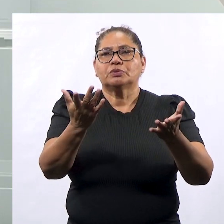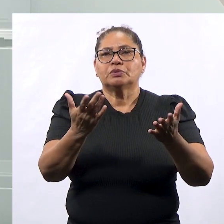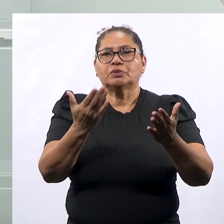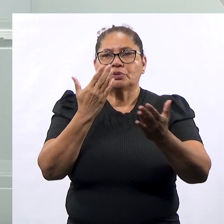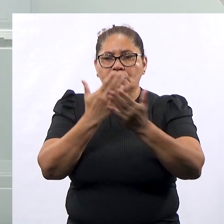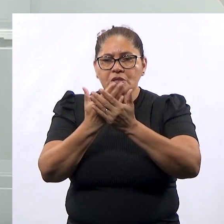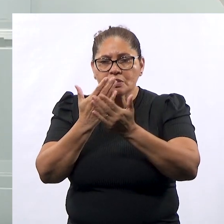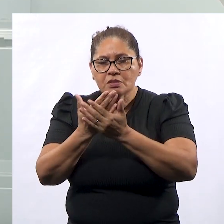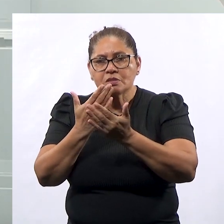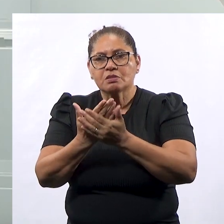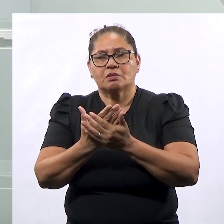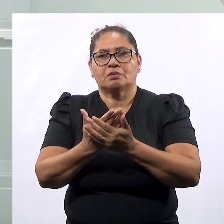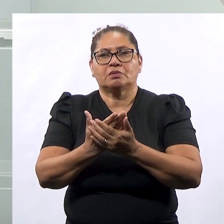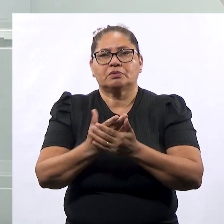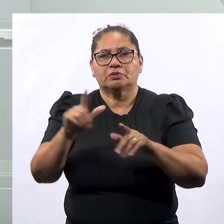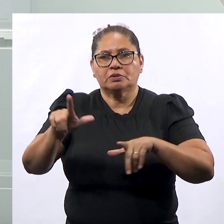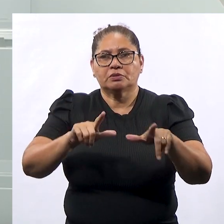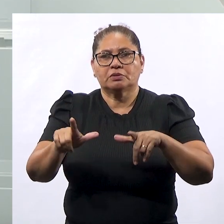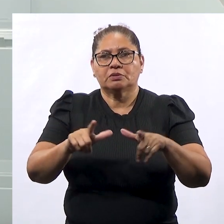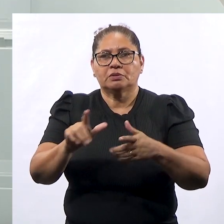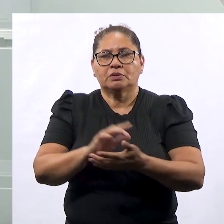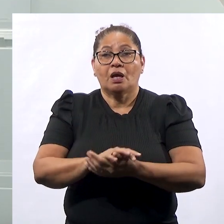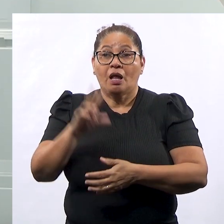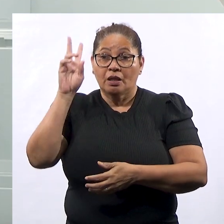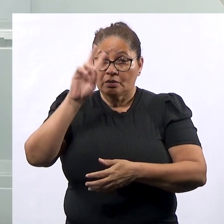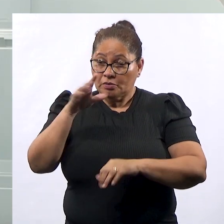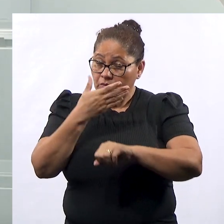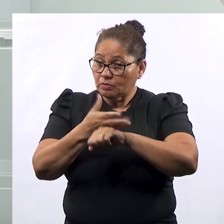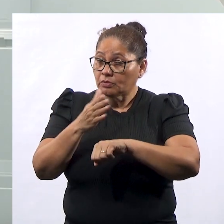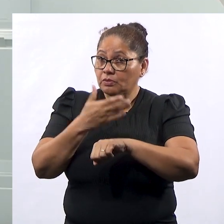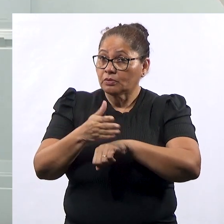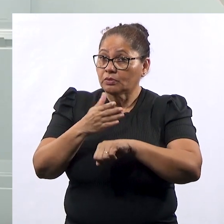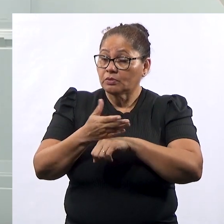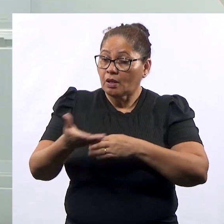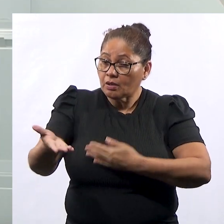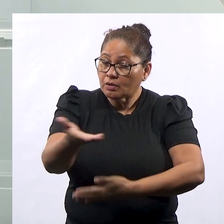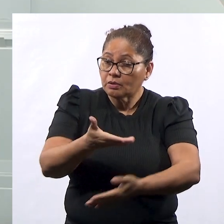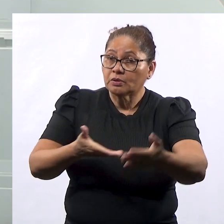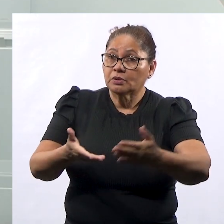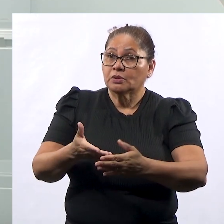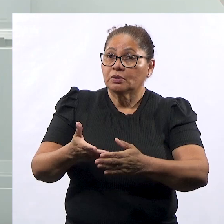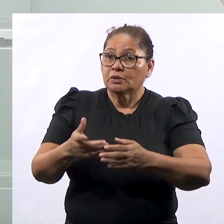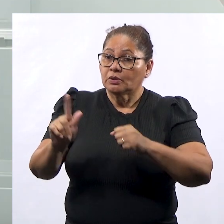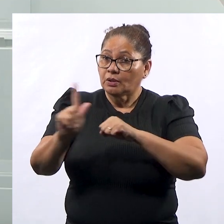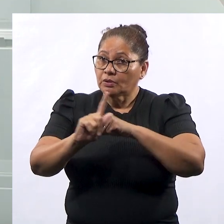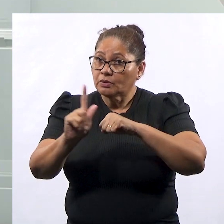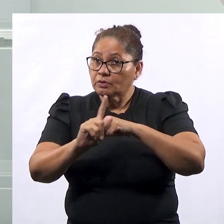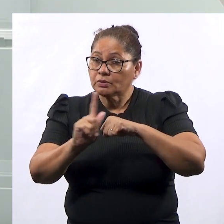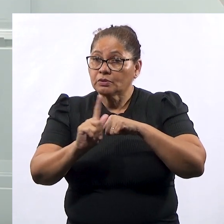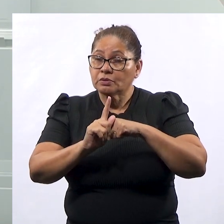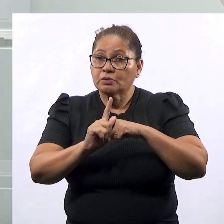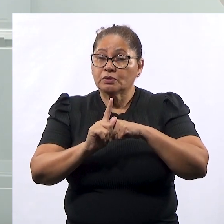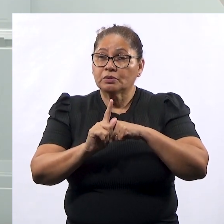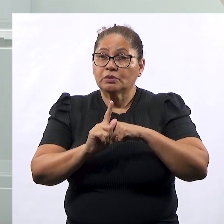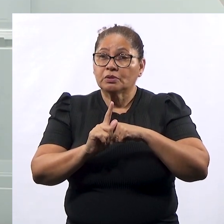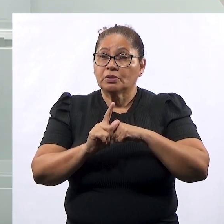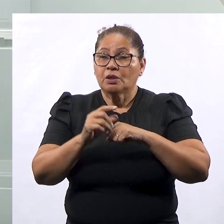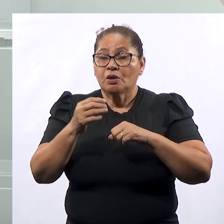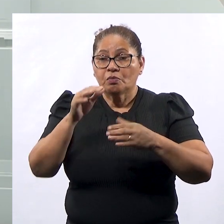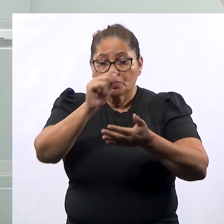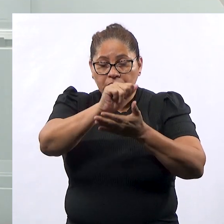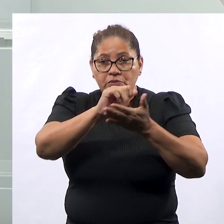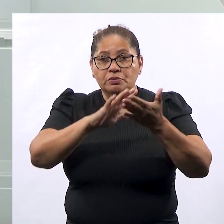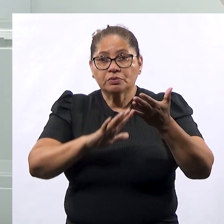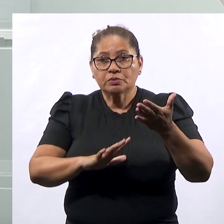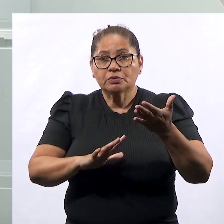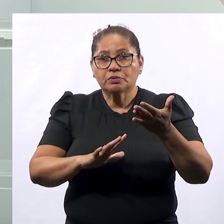aí ao longo dessa jornada os trabalhos. Lembrando que a nossa prática é articulada com a graduação e que